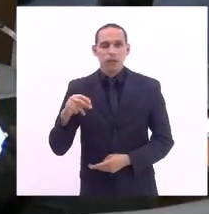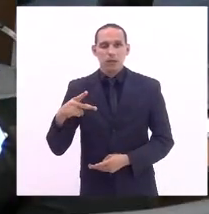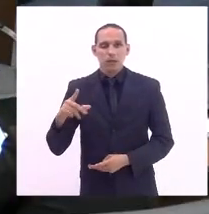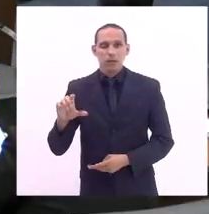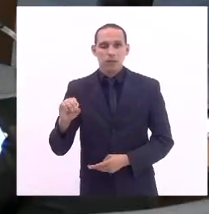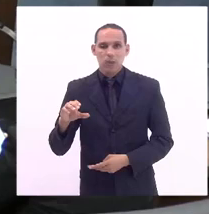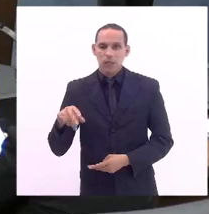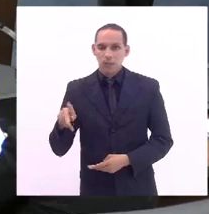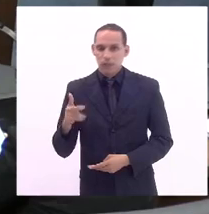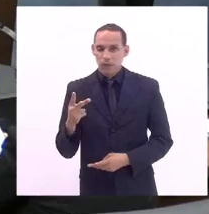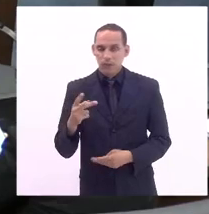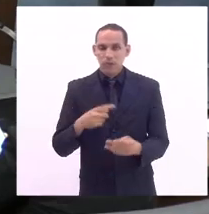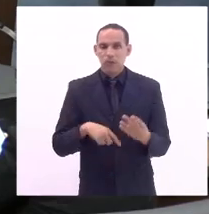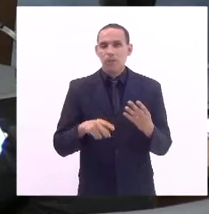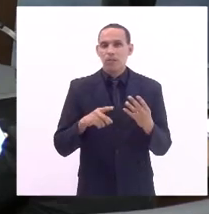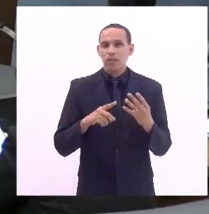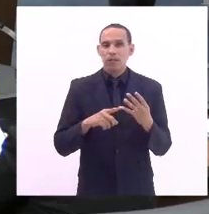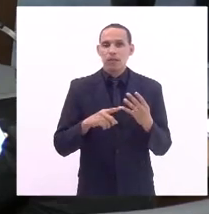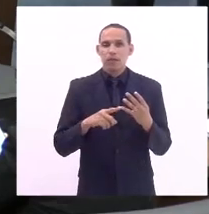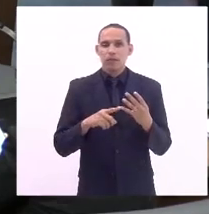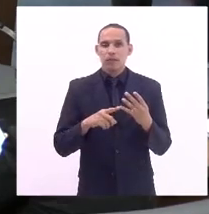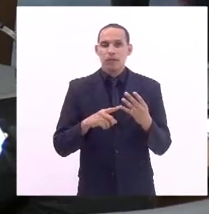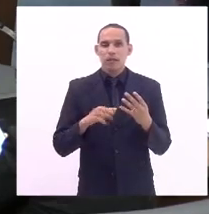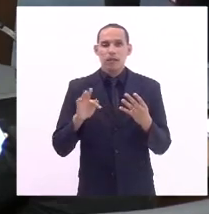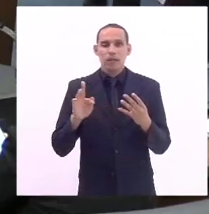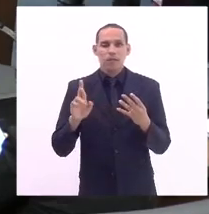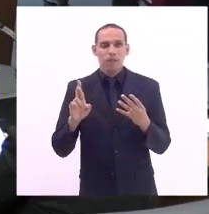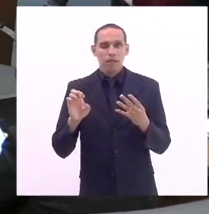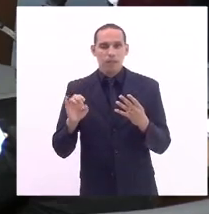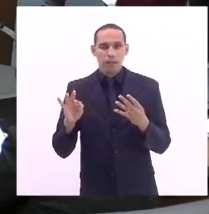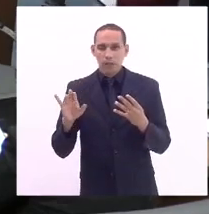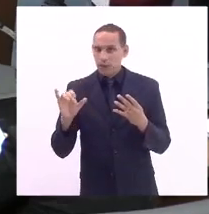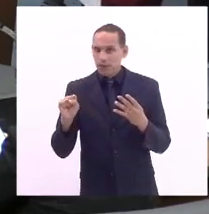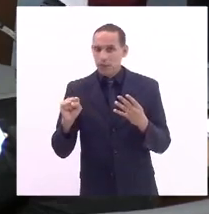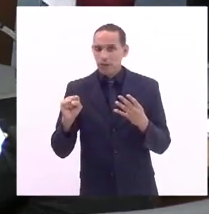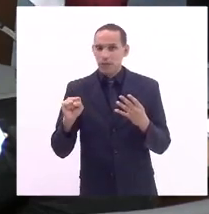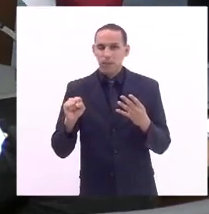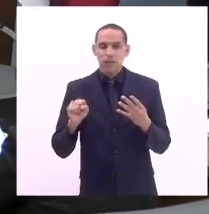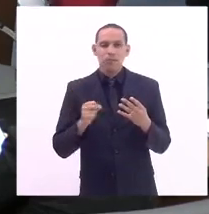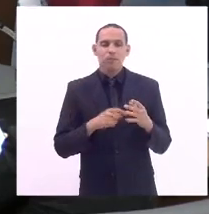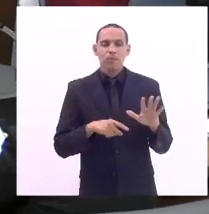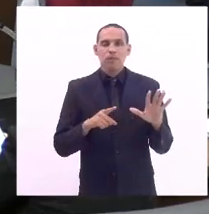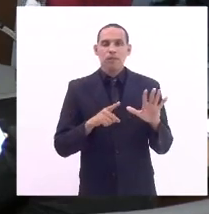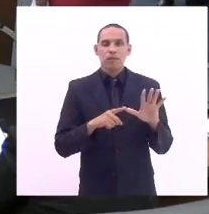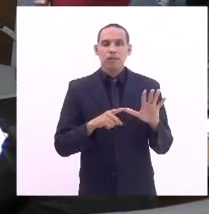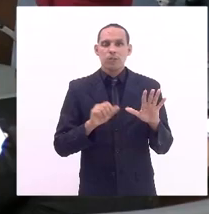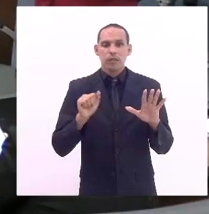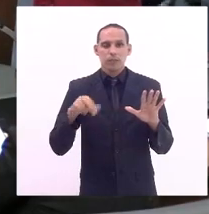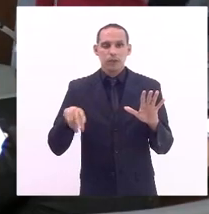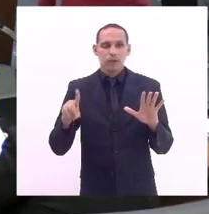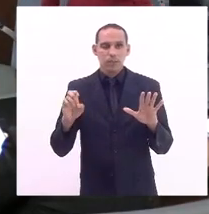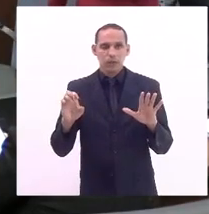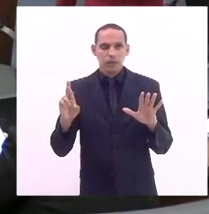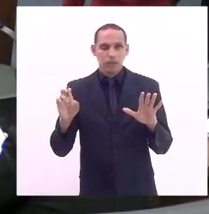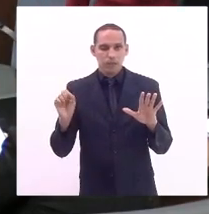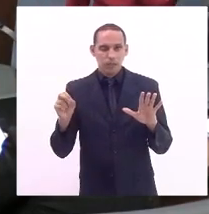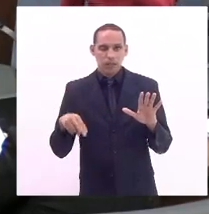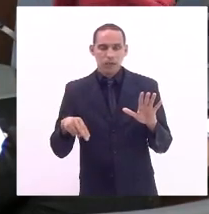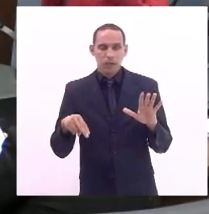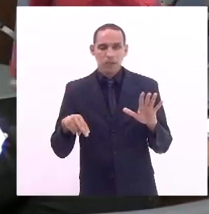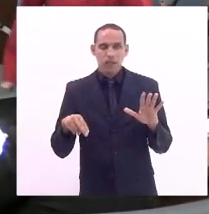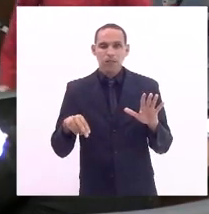presidente, eu queria fazer uma discussão. Deputado Alexandre Freitas. Um instante só, deputado. Deputado Anderson Moraes.